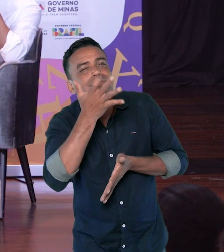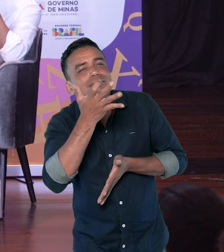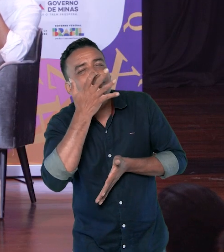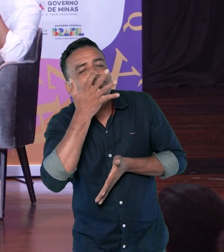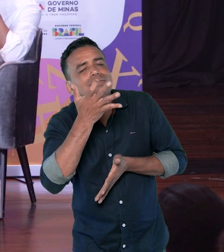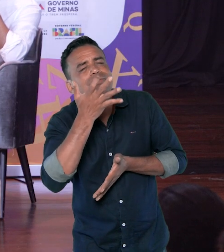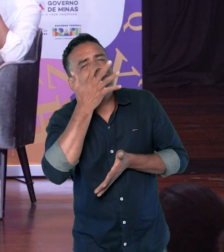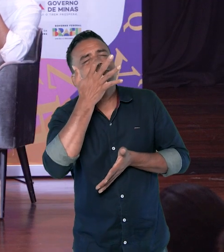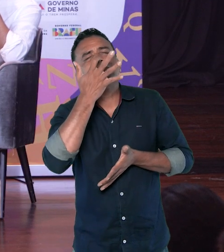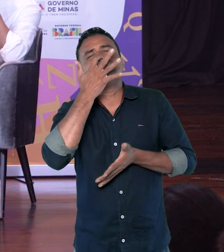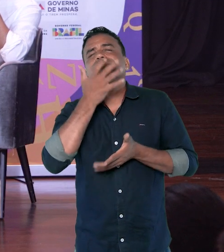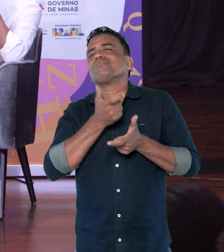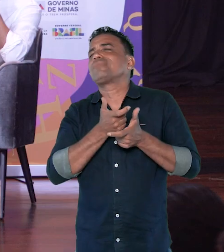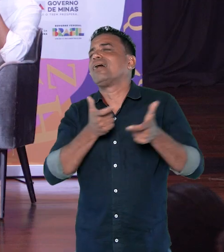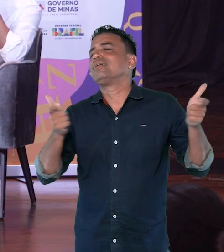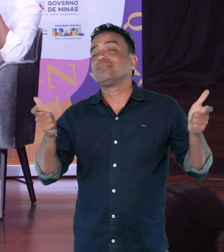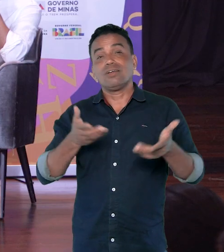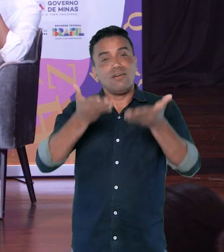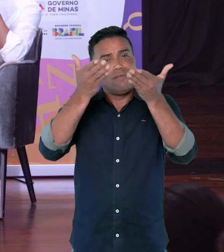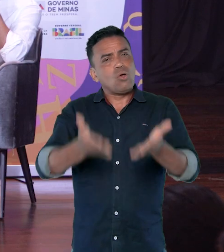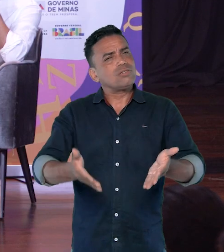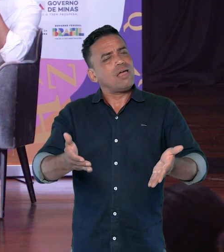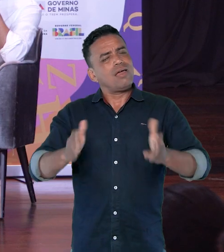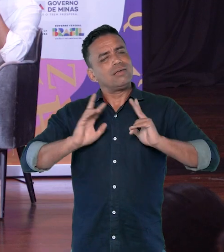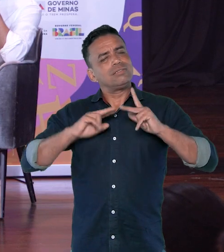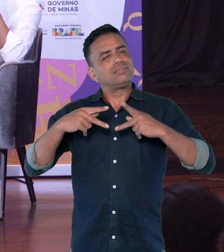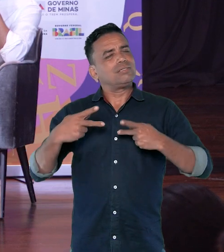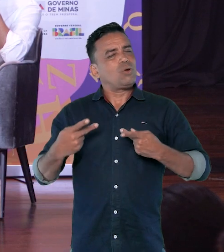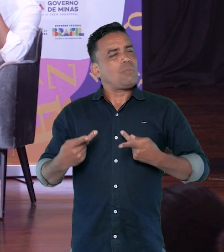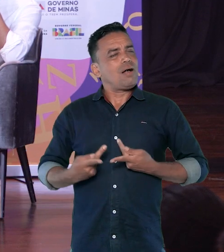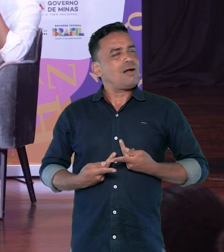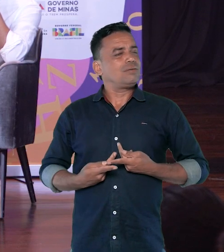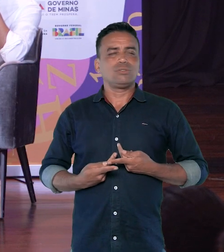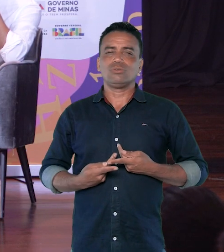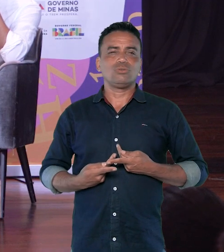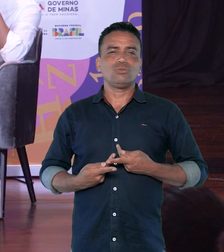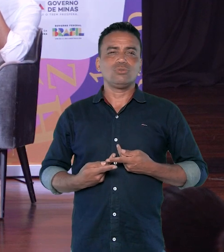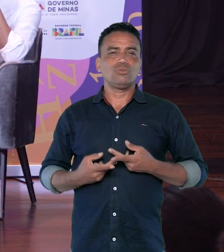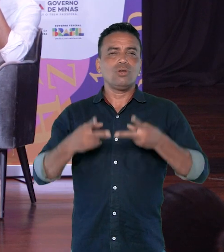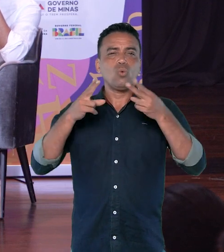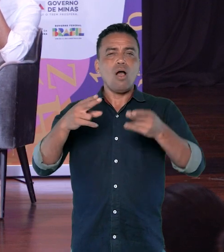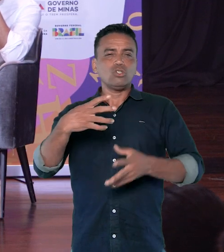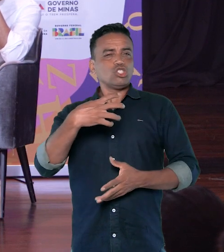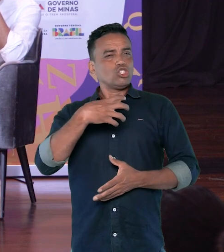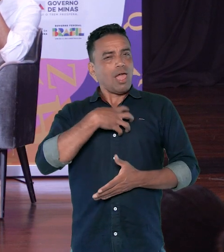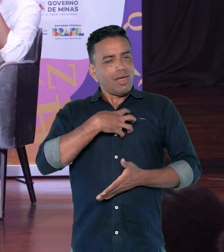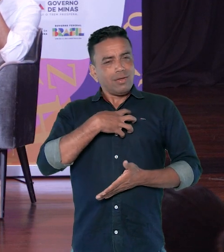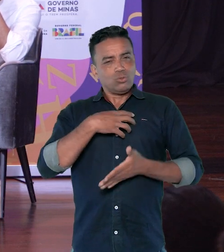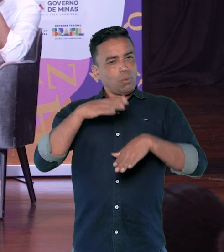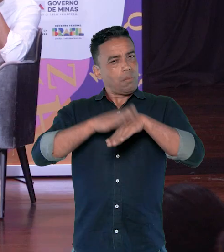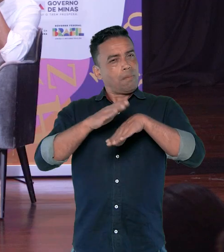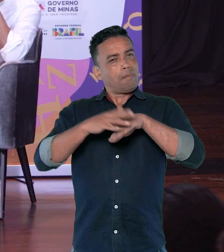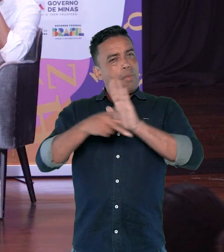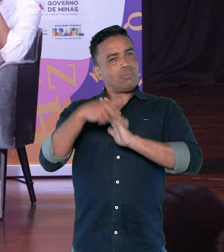Eu acho que você é um ser humano como você escreve, né? Tem uma doçura,